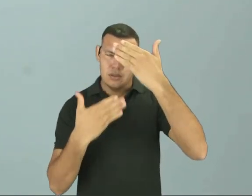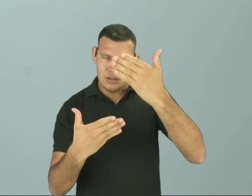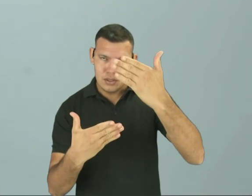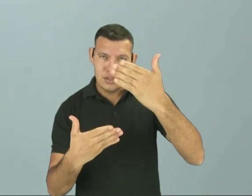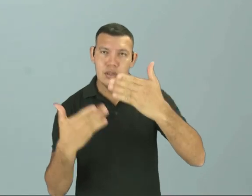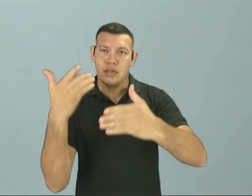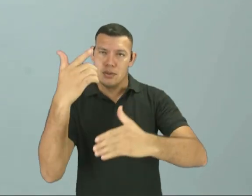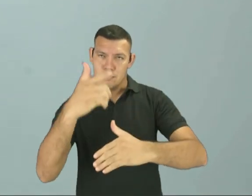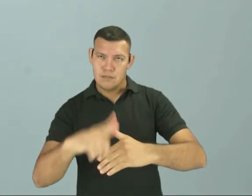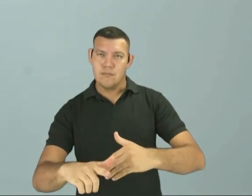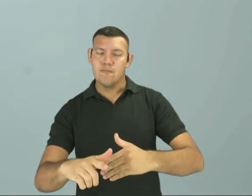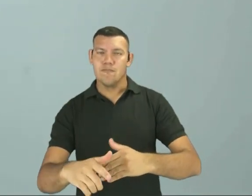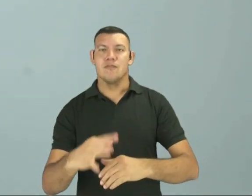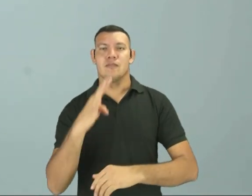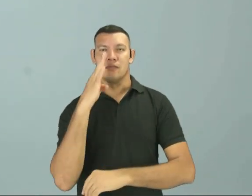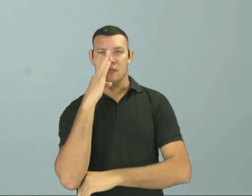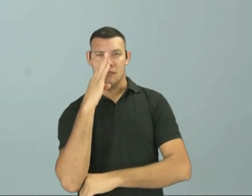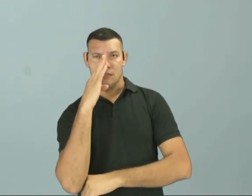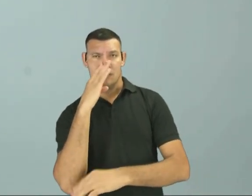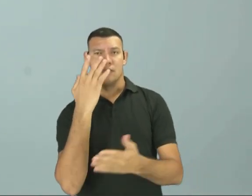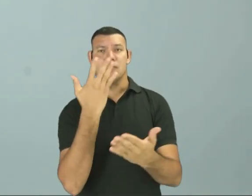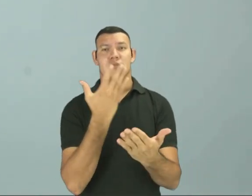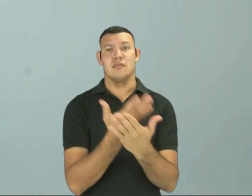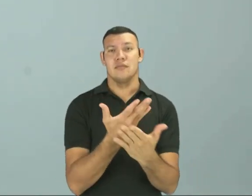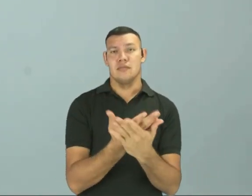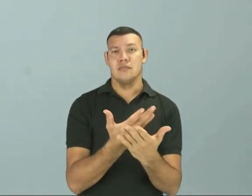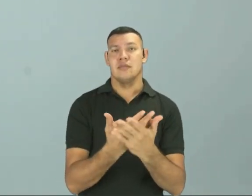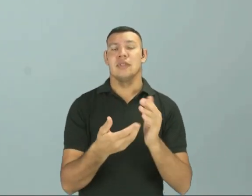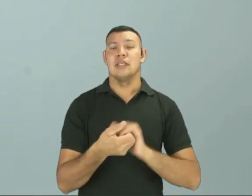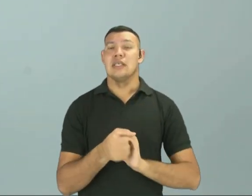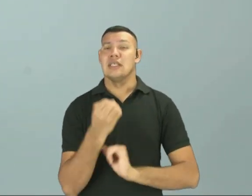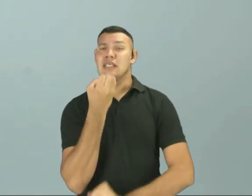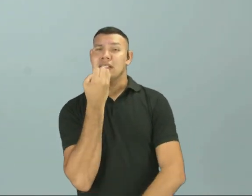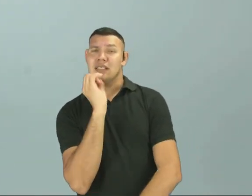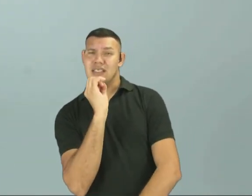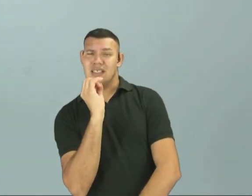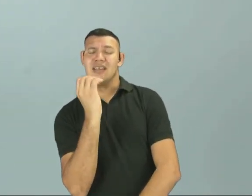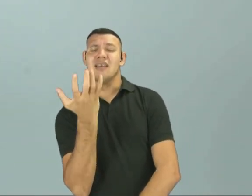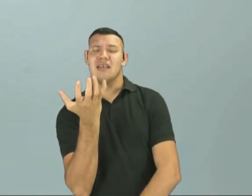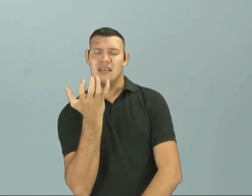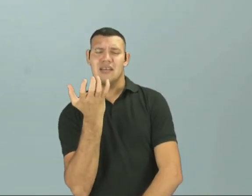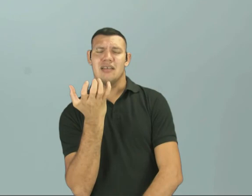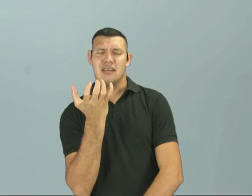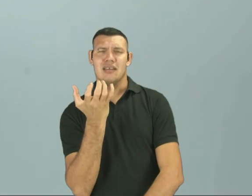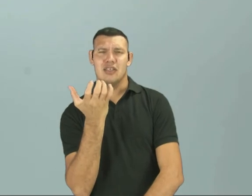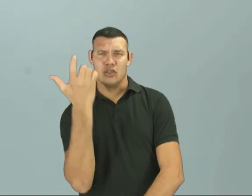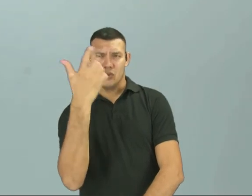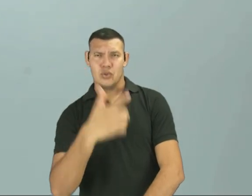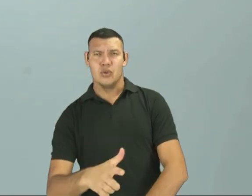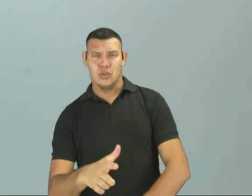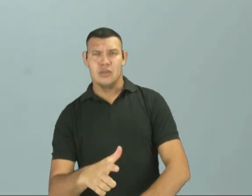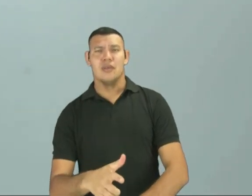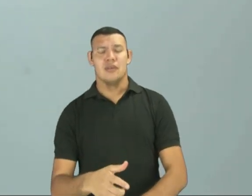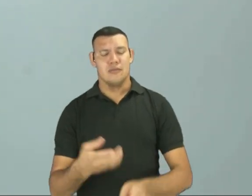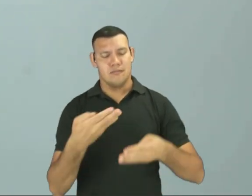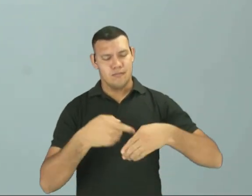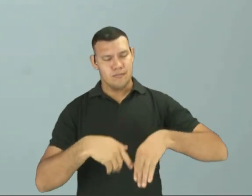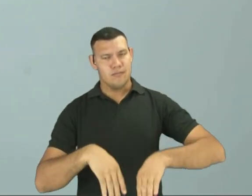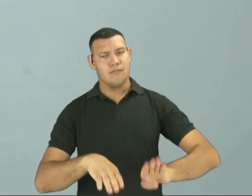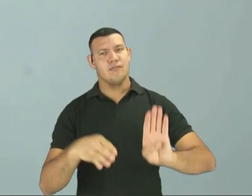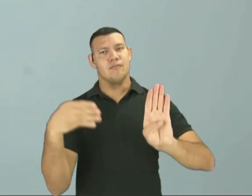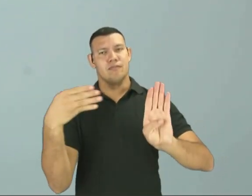vez por assistir a mais essa aula, né? Se você quiser rever a aula, reveja a aula. Vá lá na